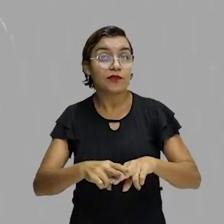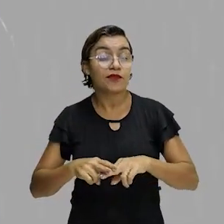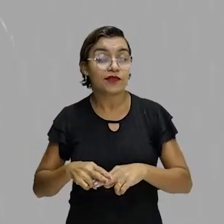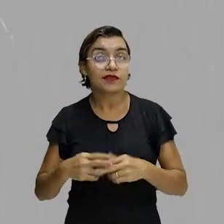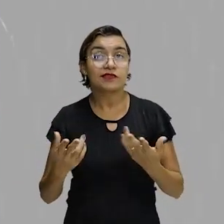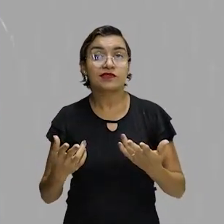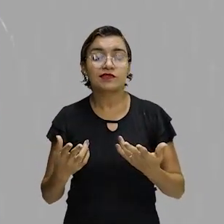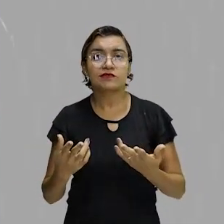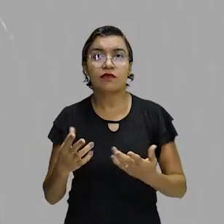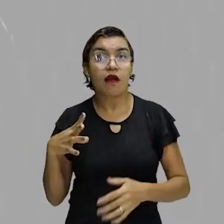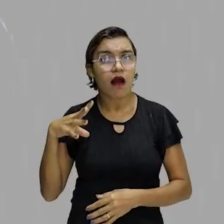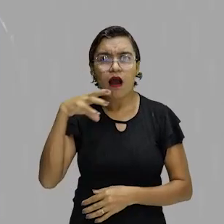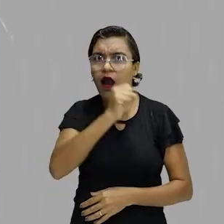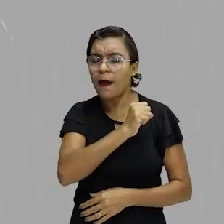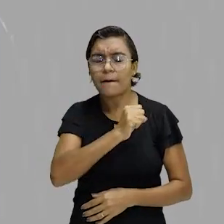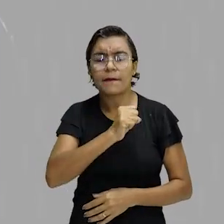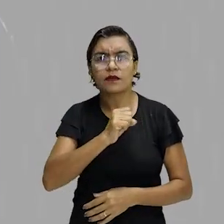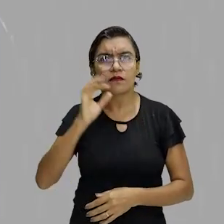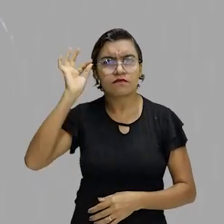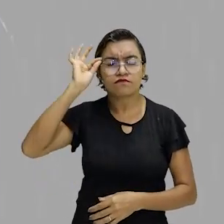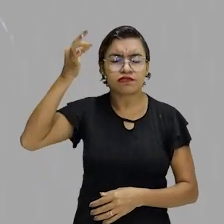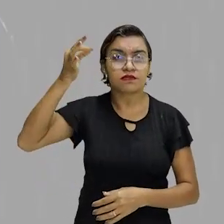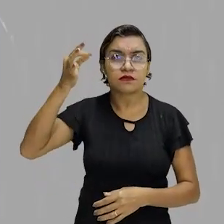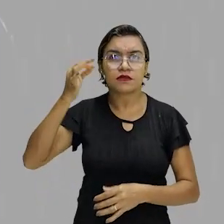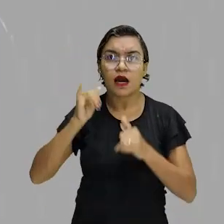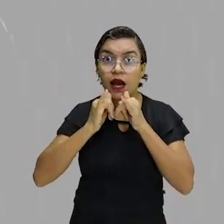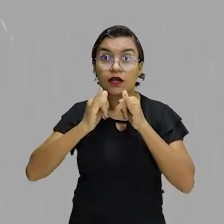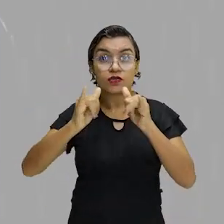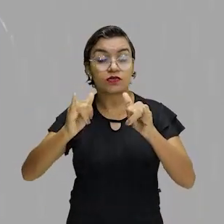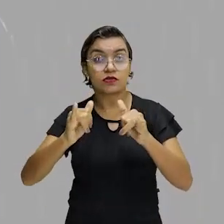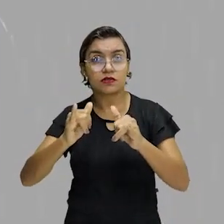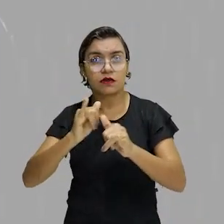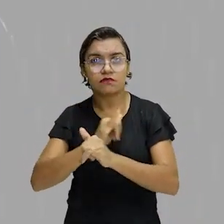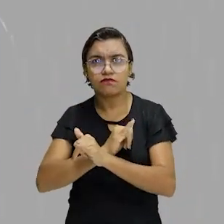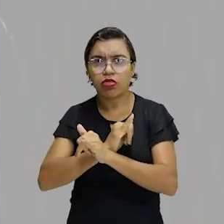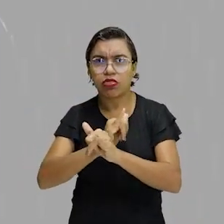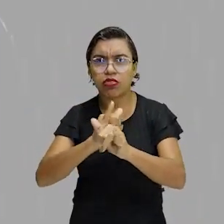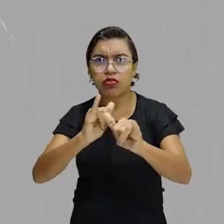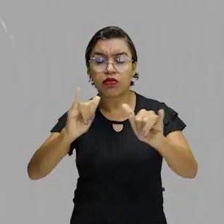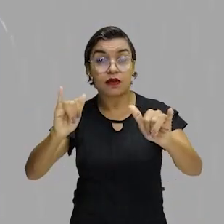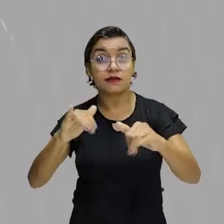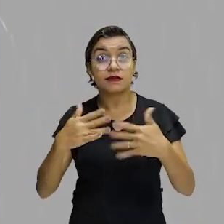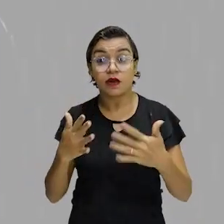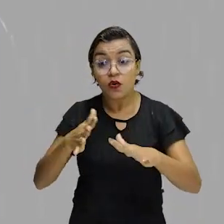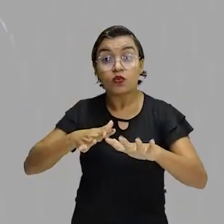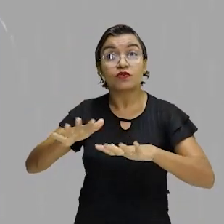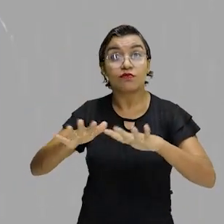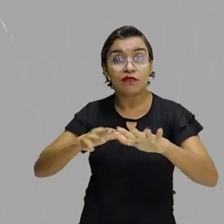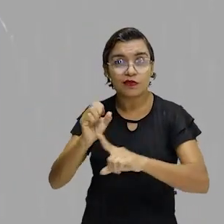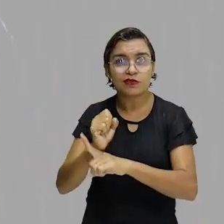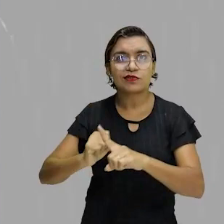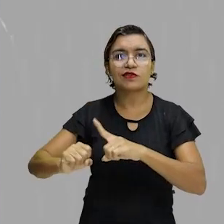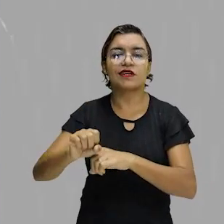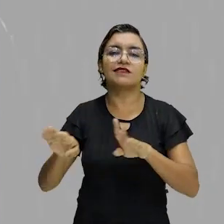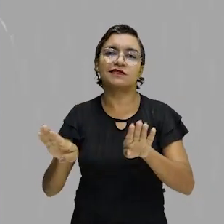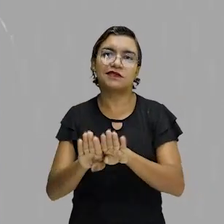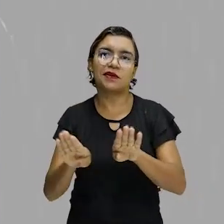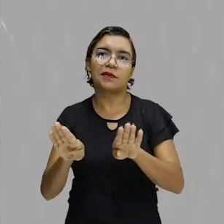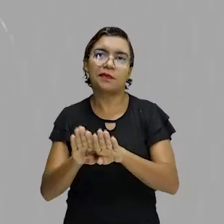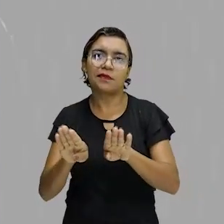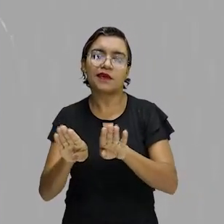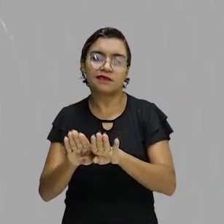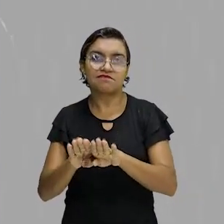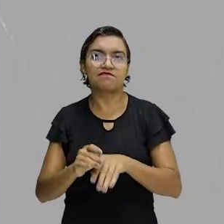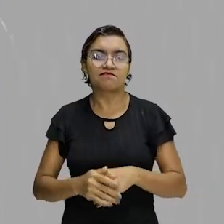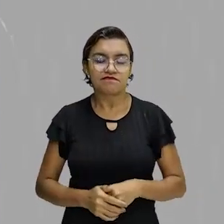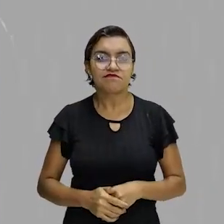forma muito instantânea, muito rápida, as notícias correm. E com isso os movimentos também ganham força. porque